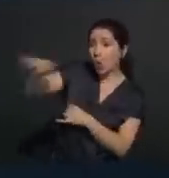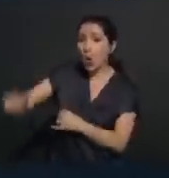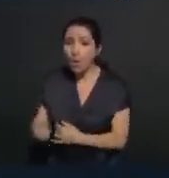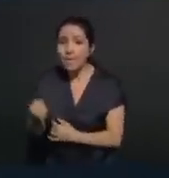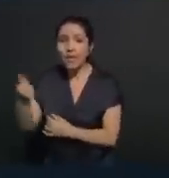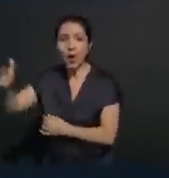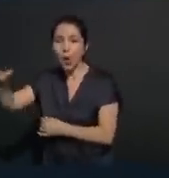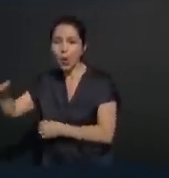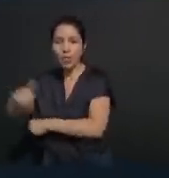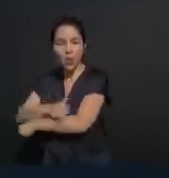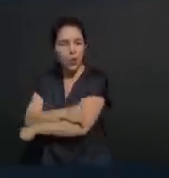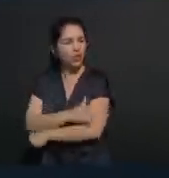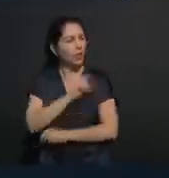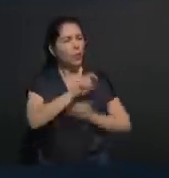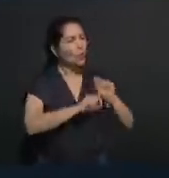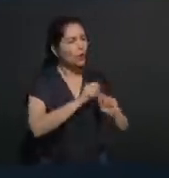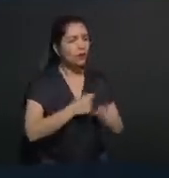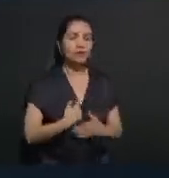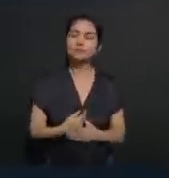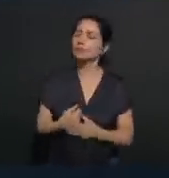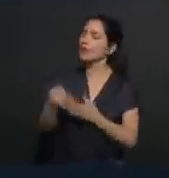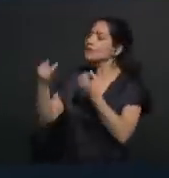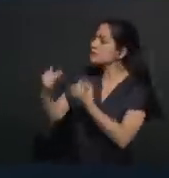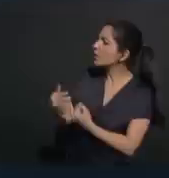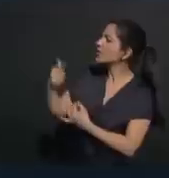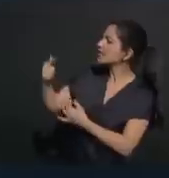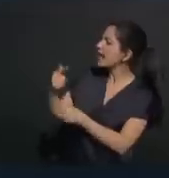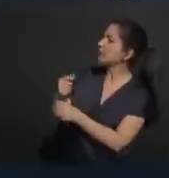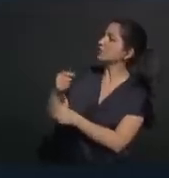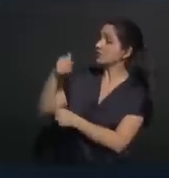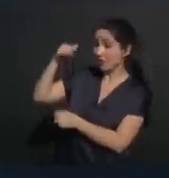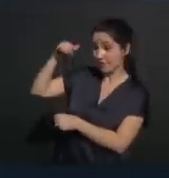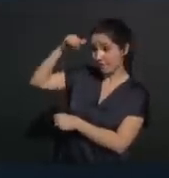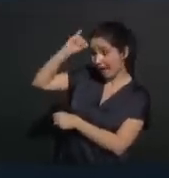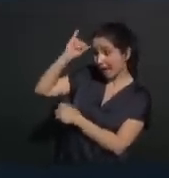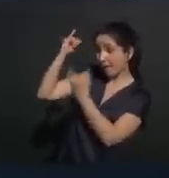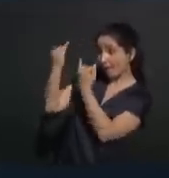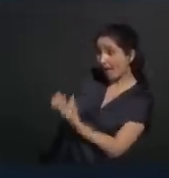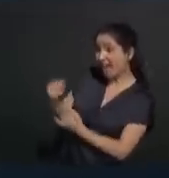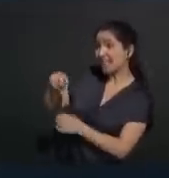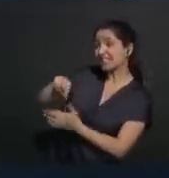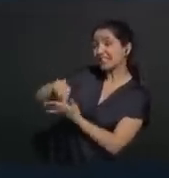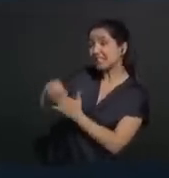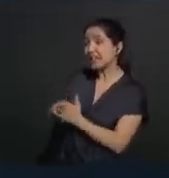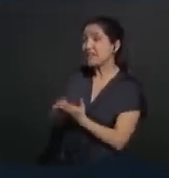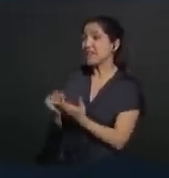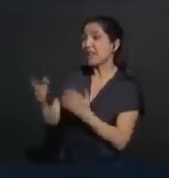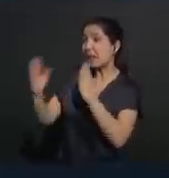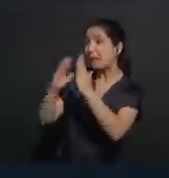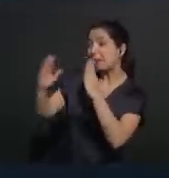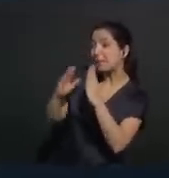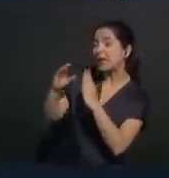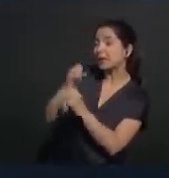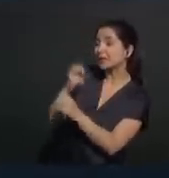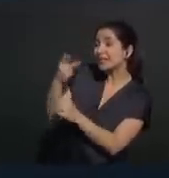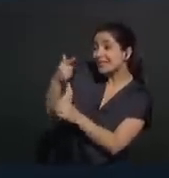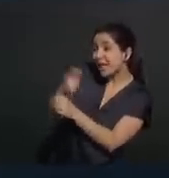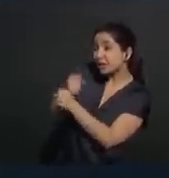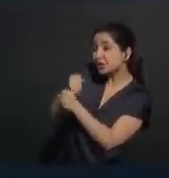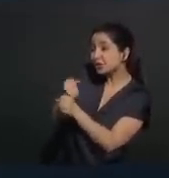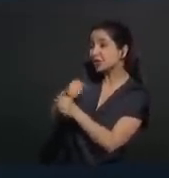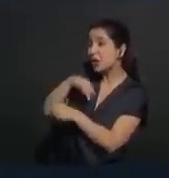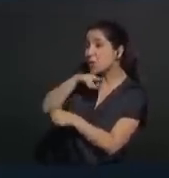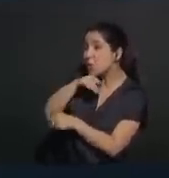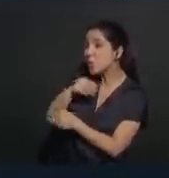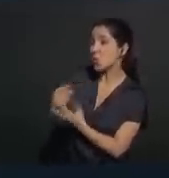bom. Faraó falou. Quem eu vou encontrar como você, que tem um espírito